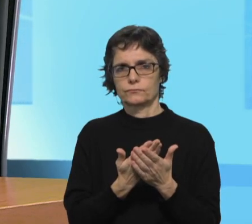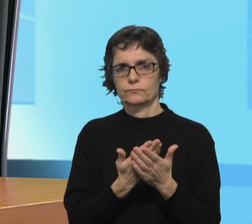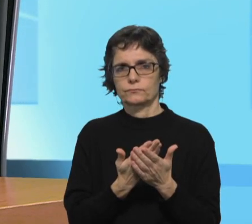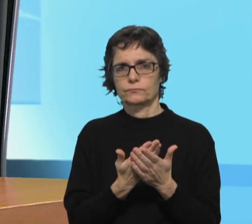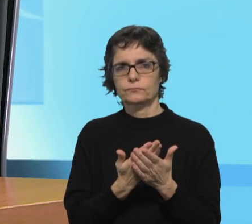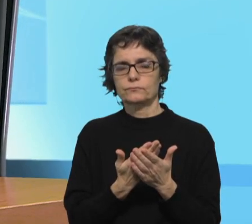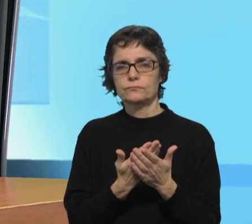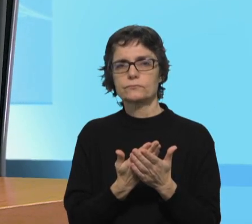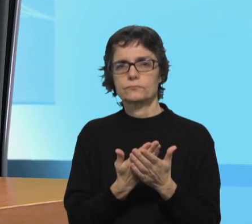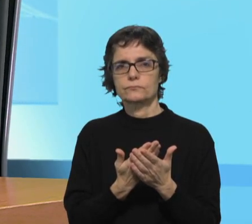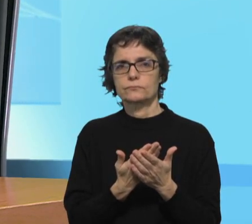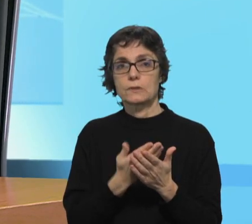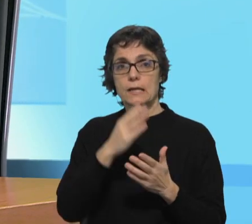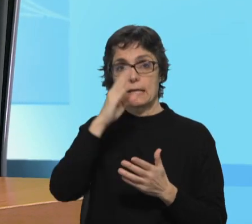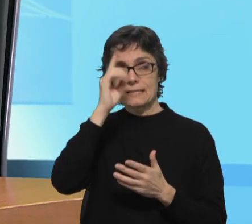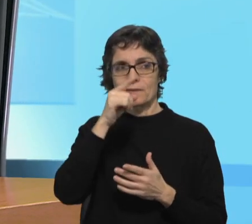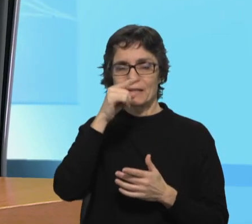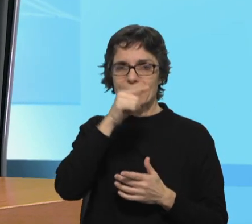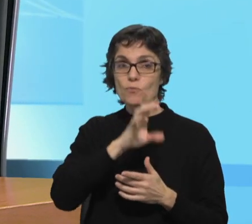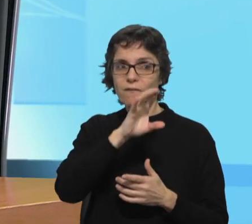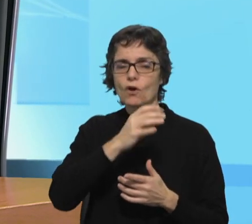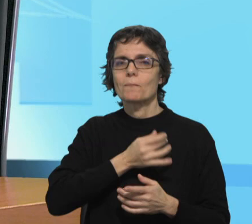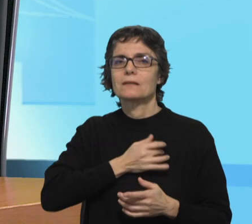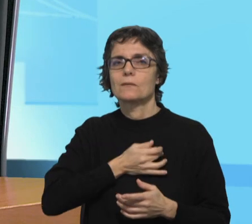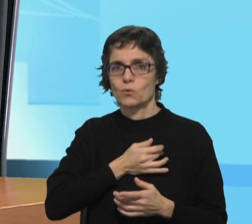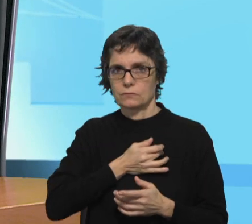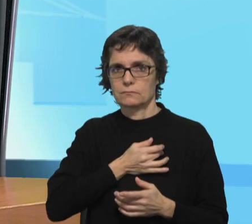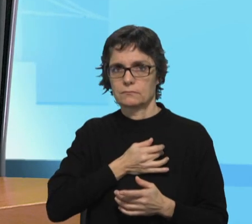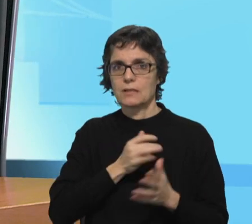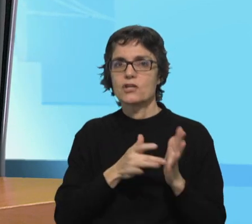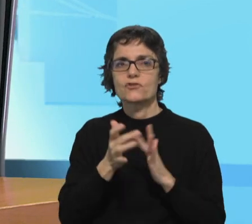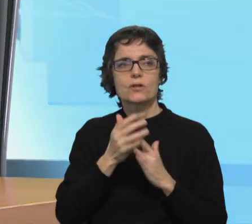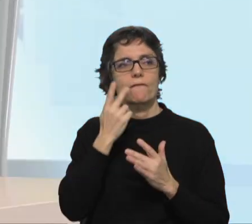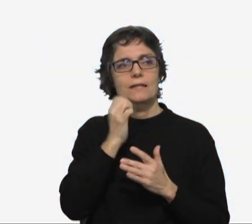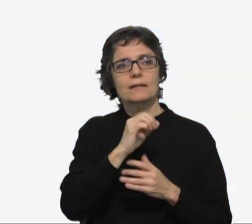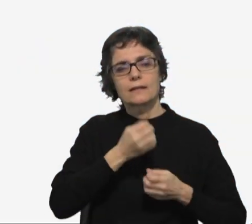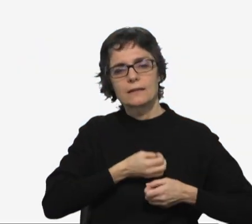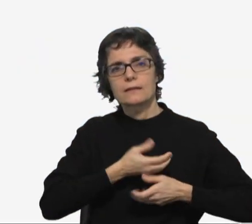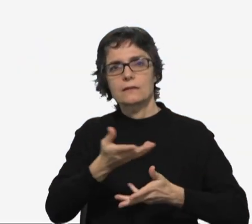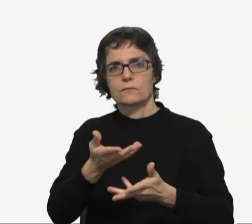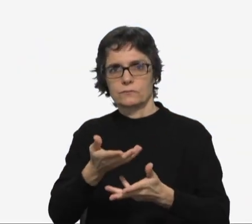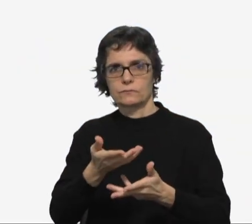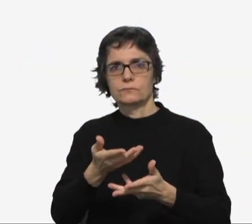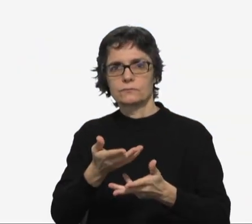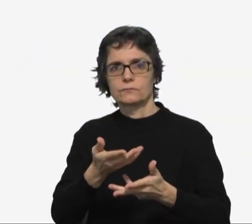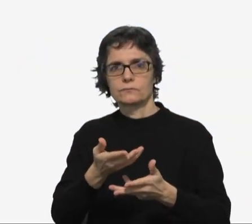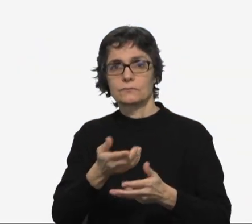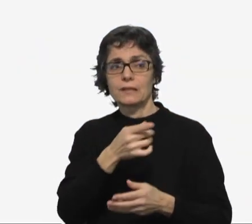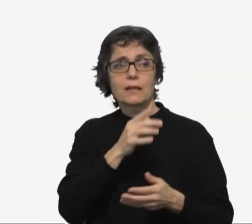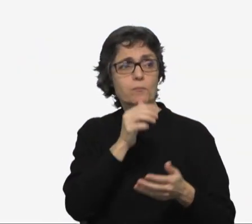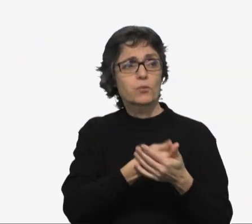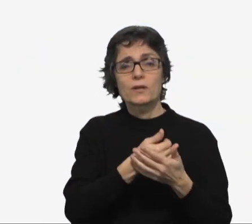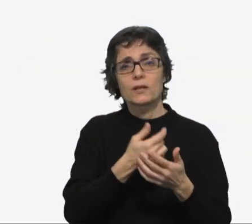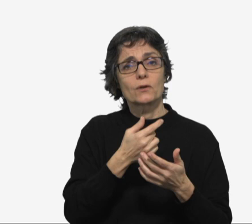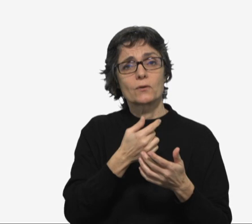confiança para a vida é sabermos que Deus nos ama. Jesus entregou-se por nós. Mas isto, vamos lá ver, isto é a